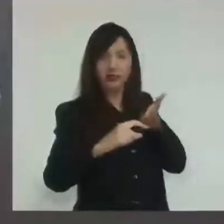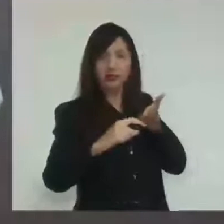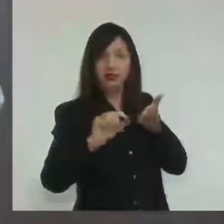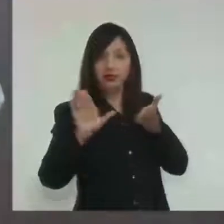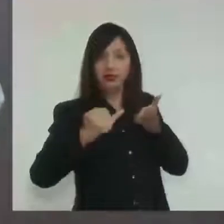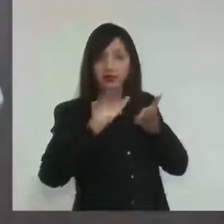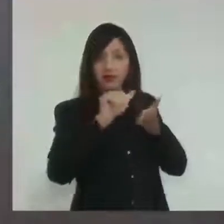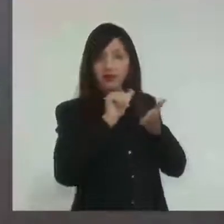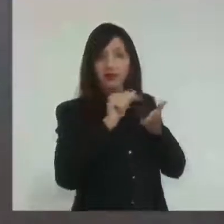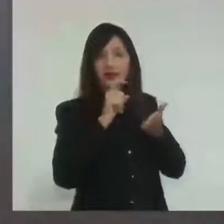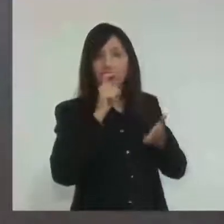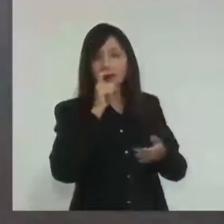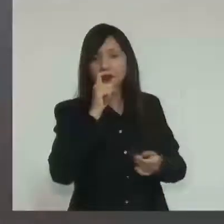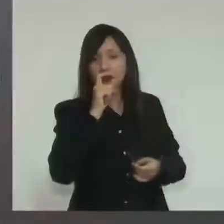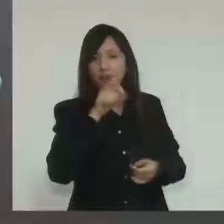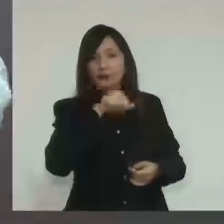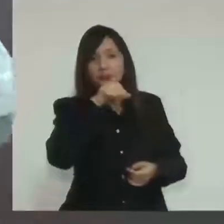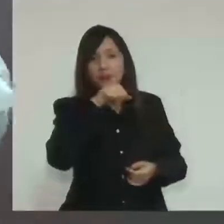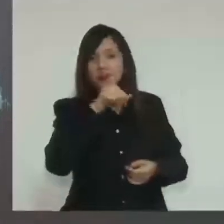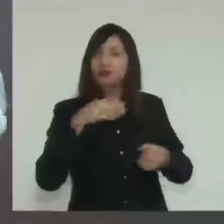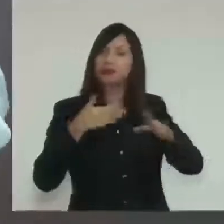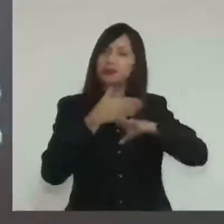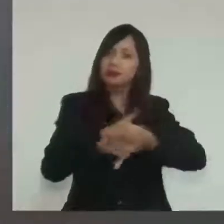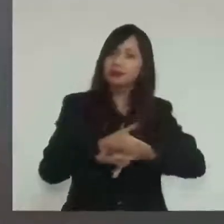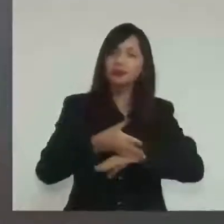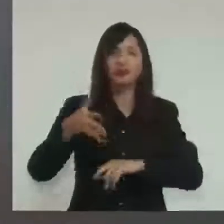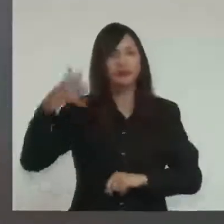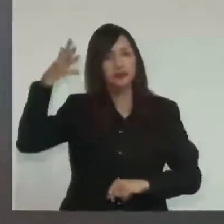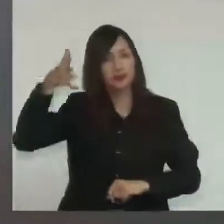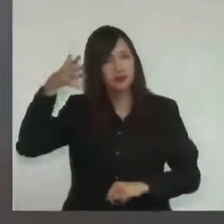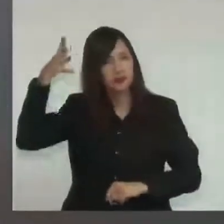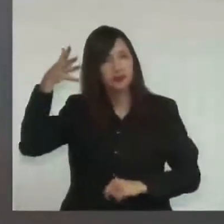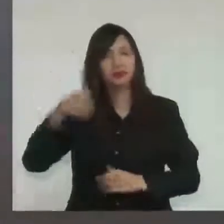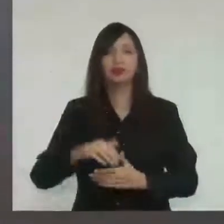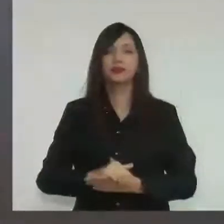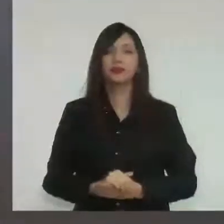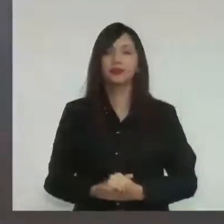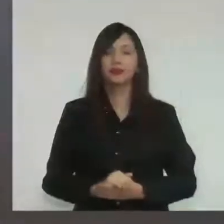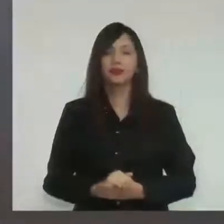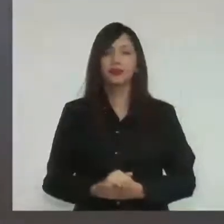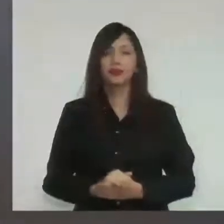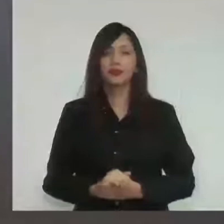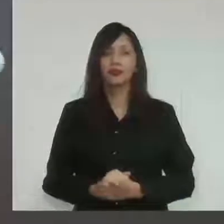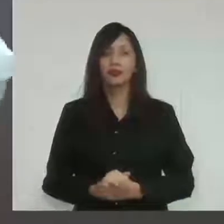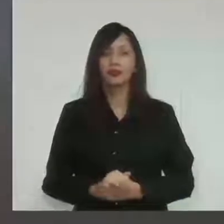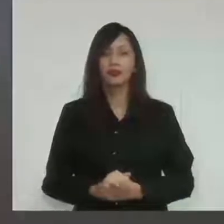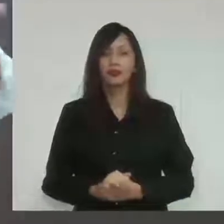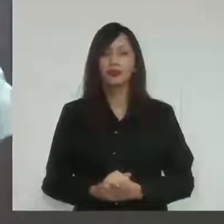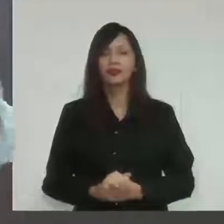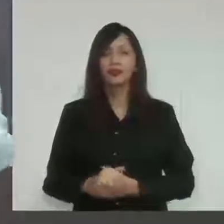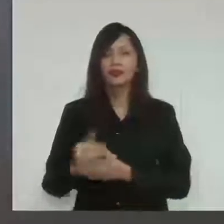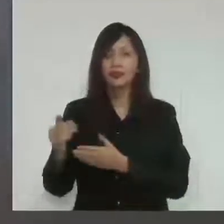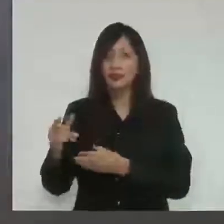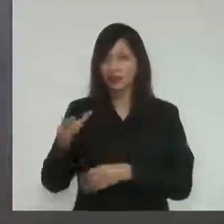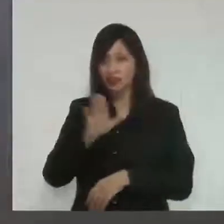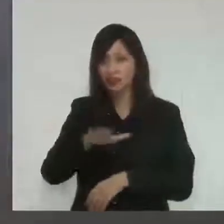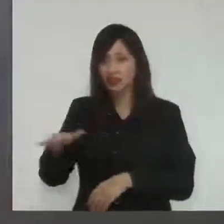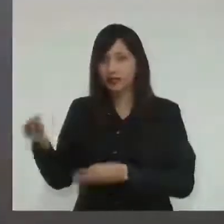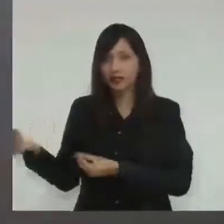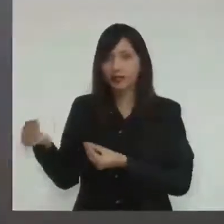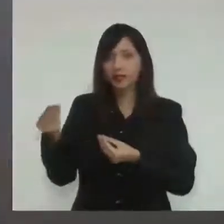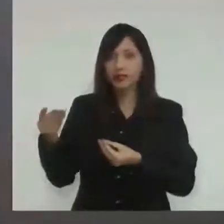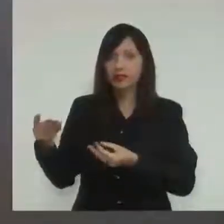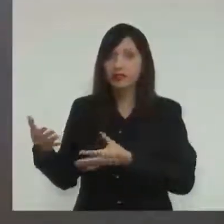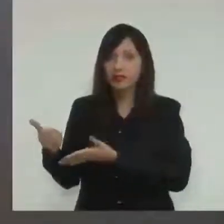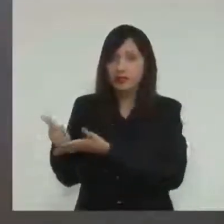pais para ir a uma atividade, a uma palestra, e para que levasse as crianças, que teria espaço para essas